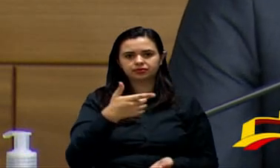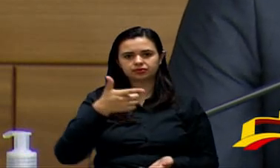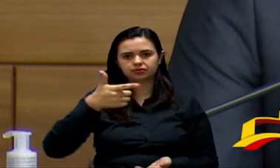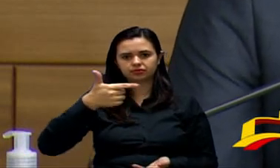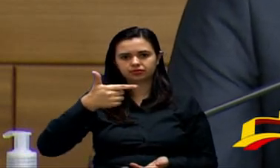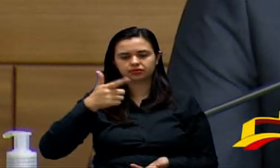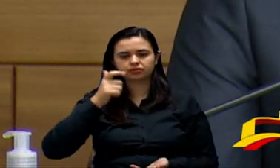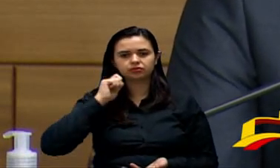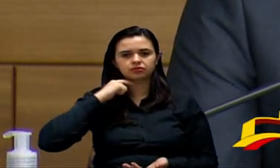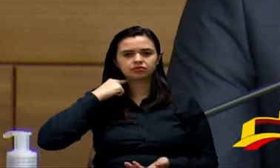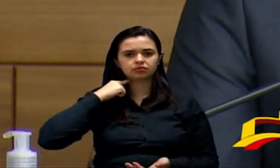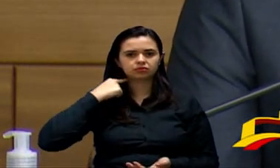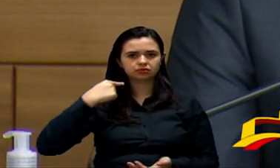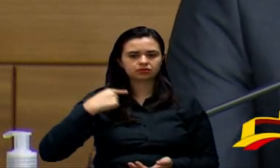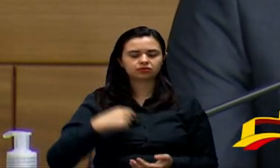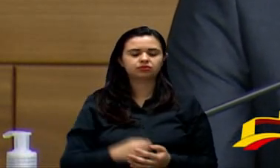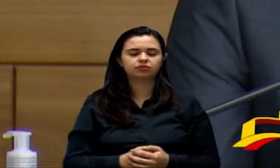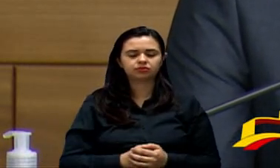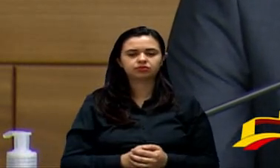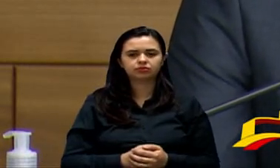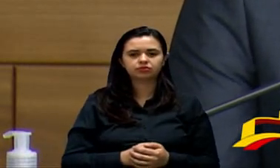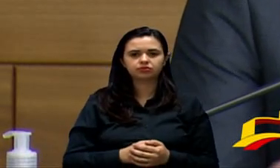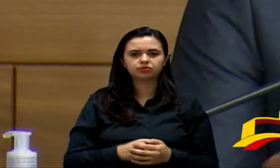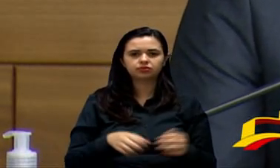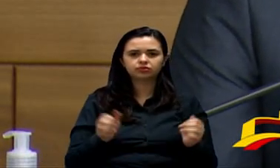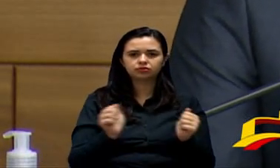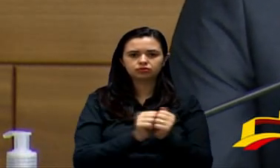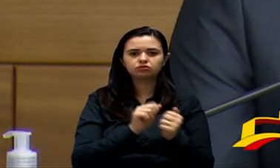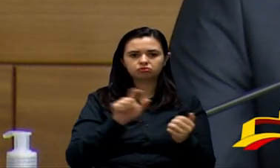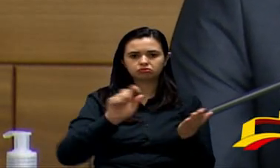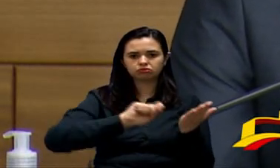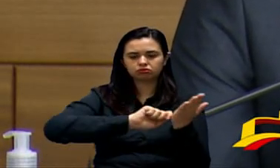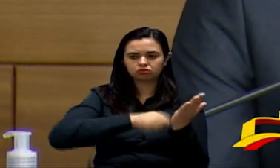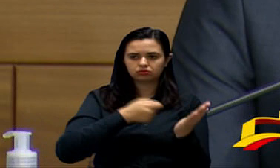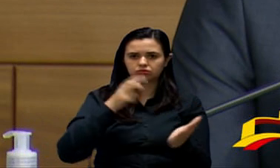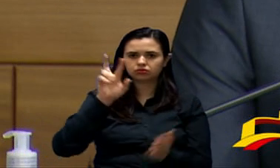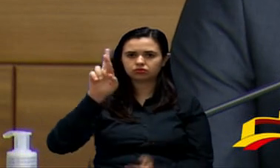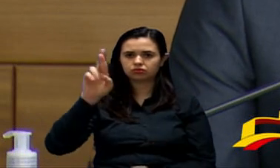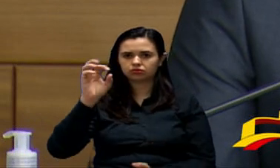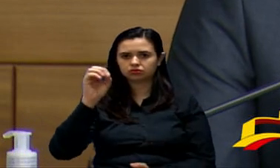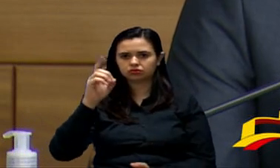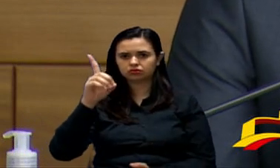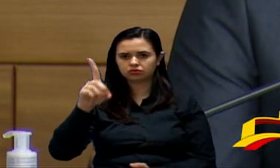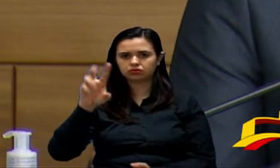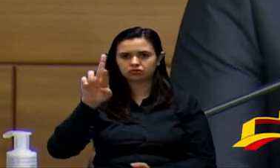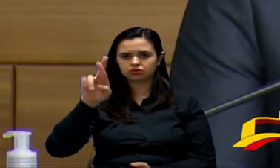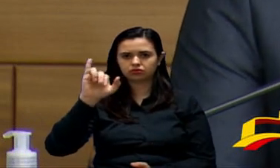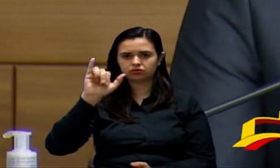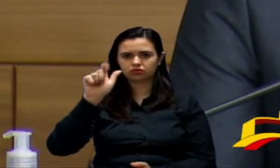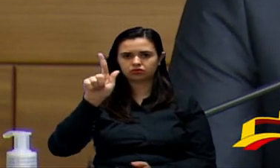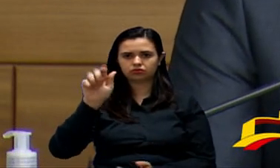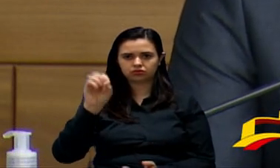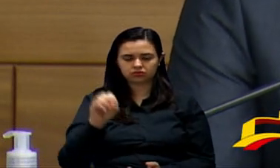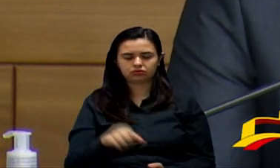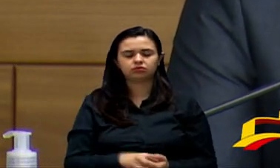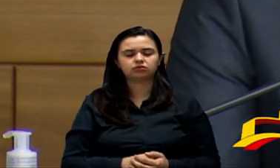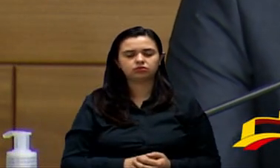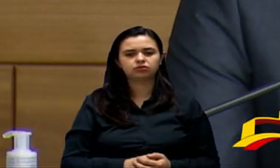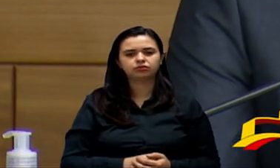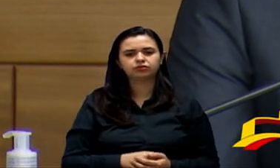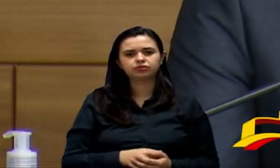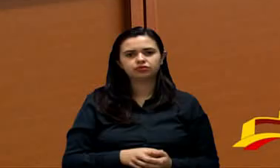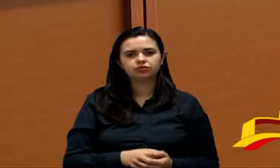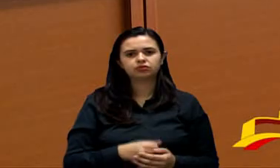junto ao vereador Rodrigo do Treviso, né, que deliberado pela Casa de Ciência aos homenageados, Ivone Valéria